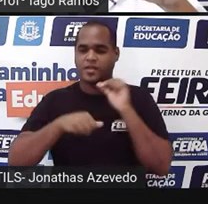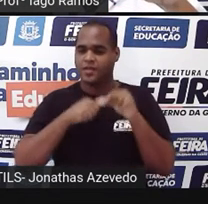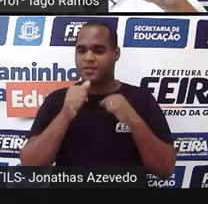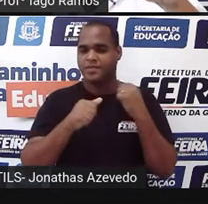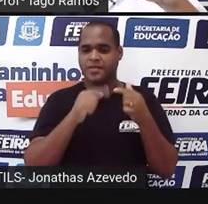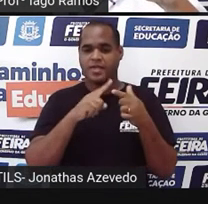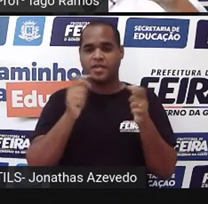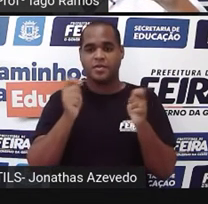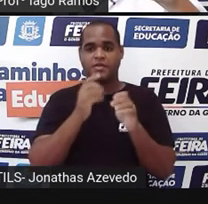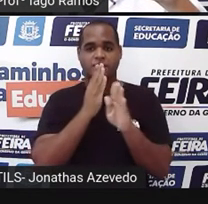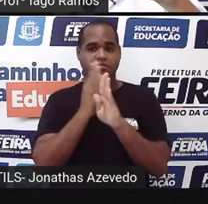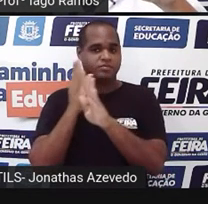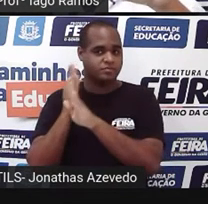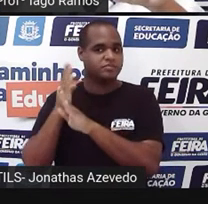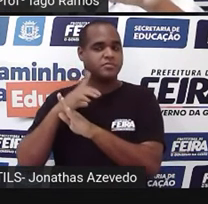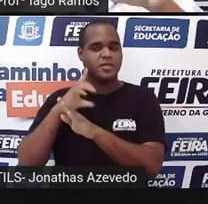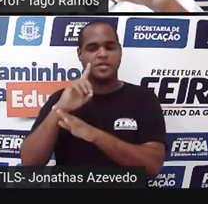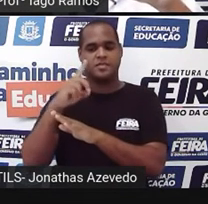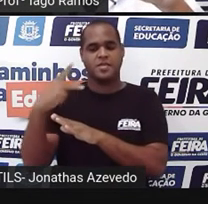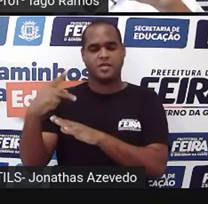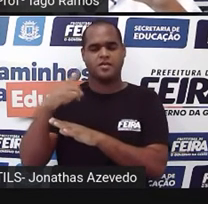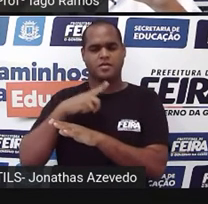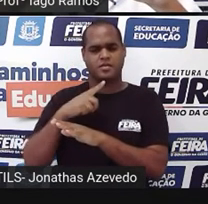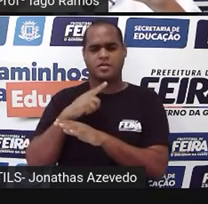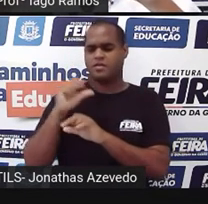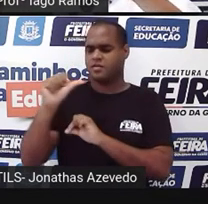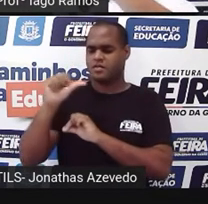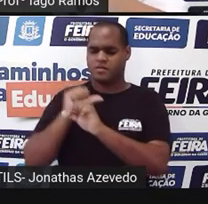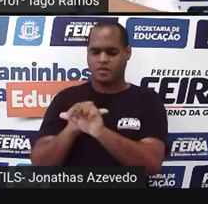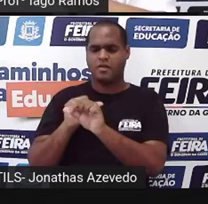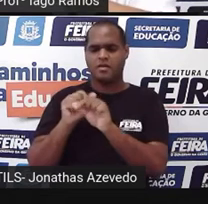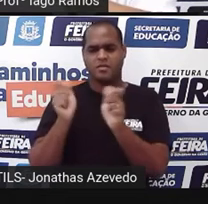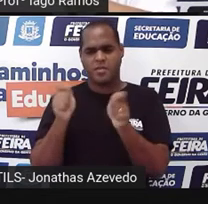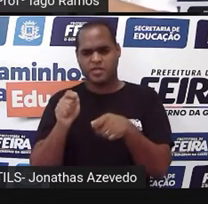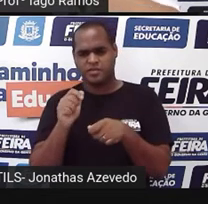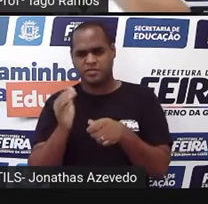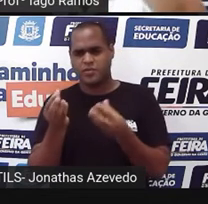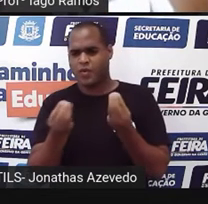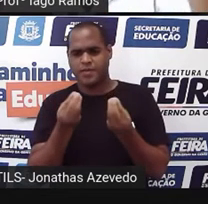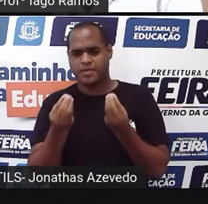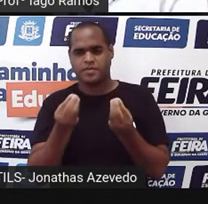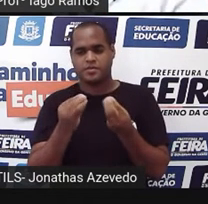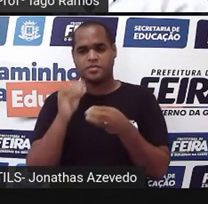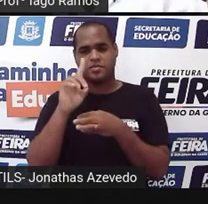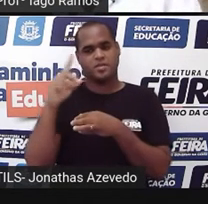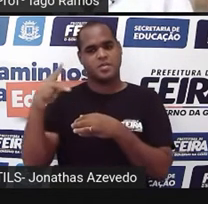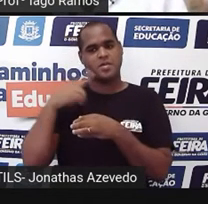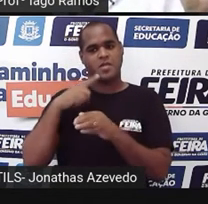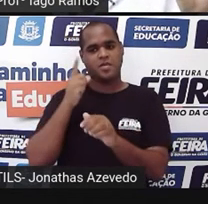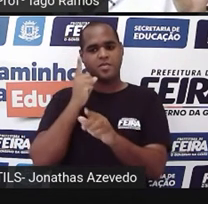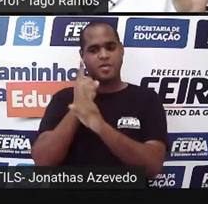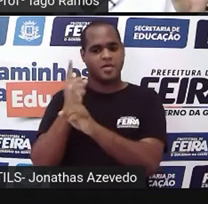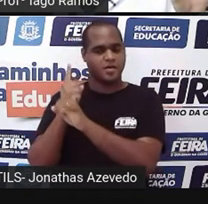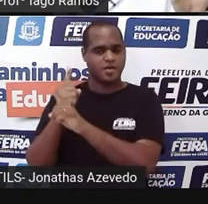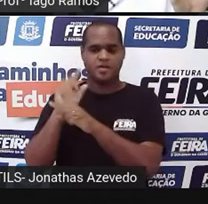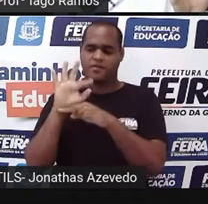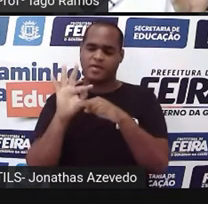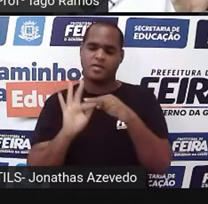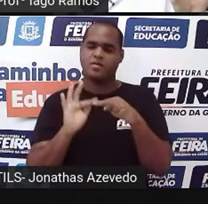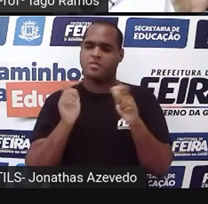dízimas bom E se eu quisesse o contrário das dízimas encontrar as